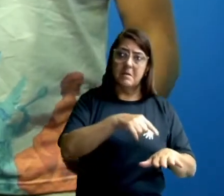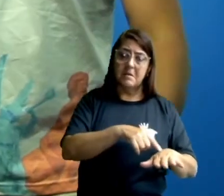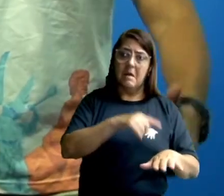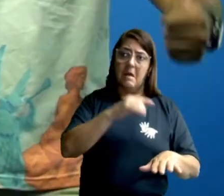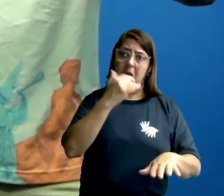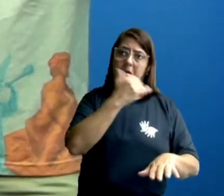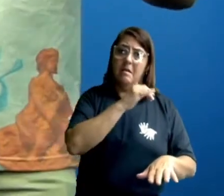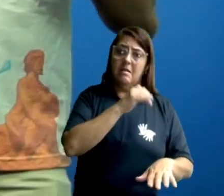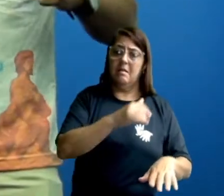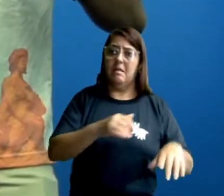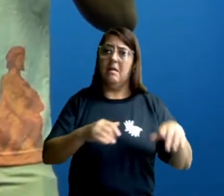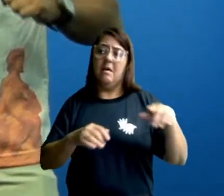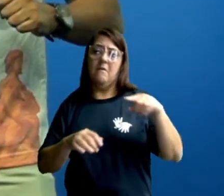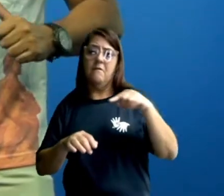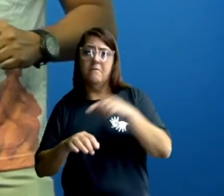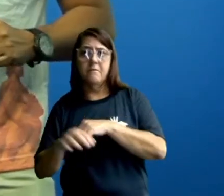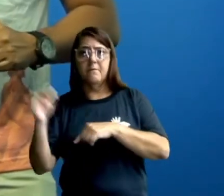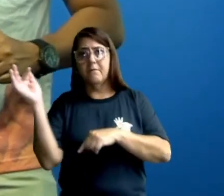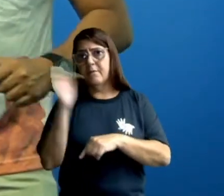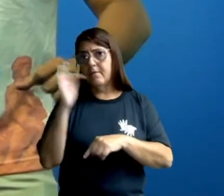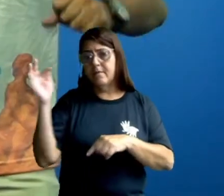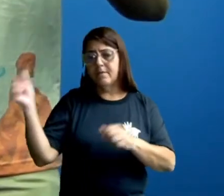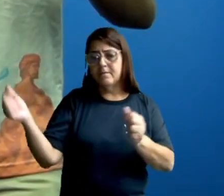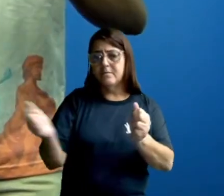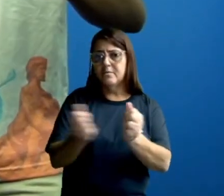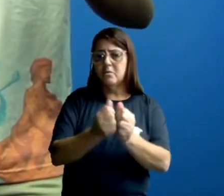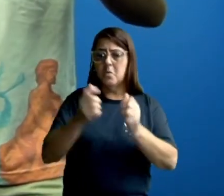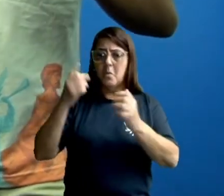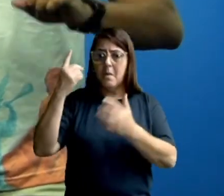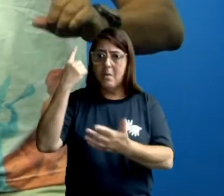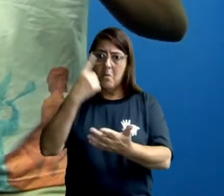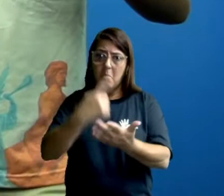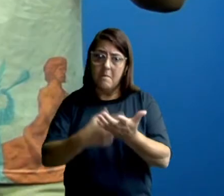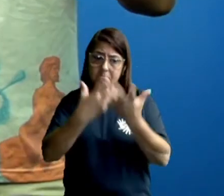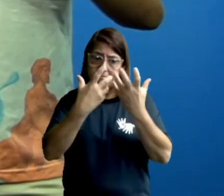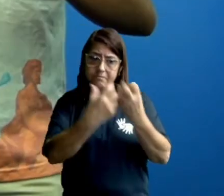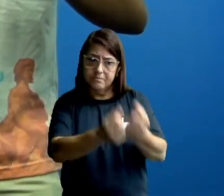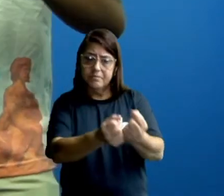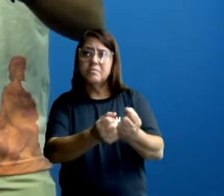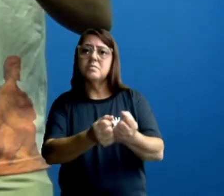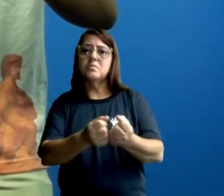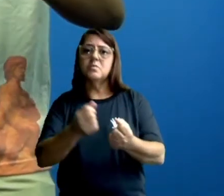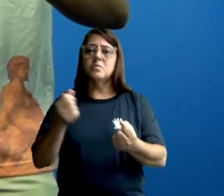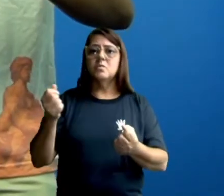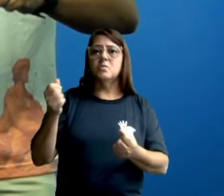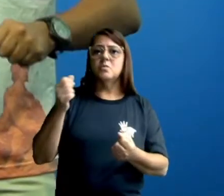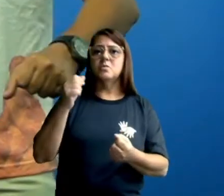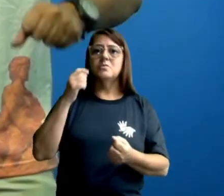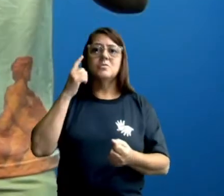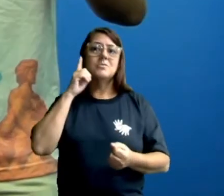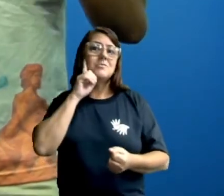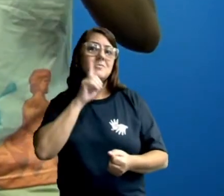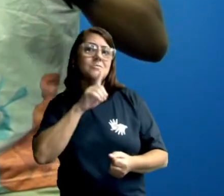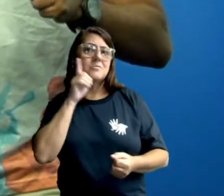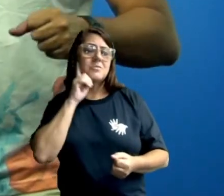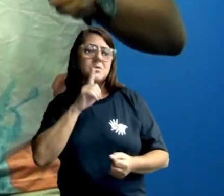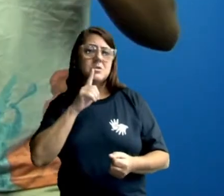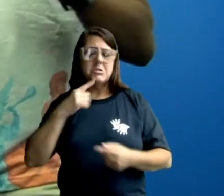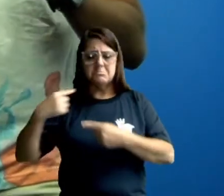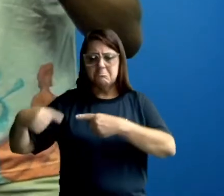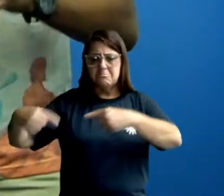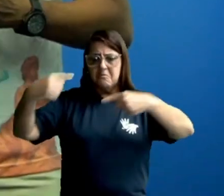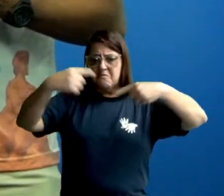França e o apoio dos Estados Unidos, vai criar um grupo que vai